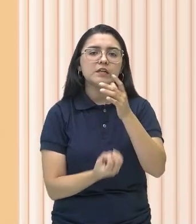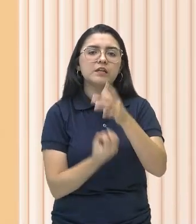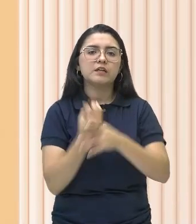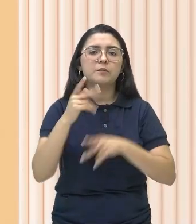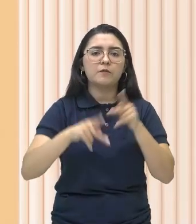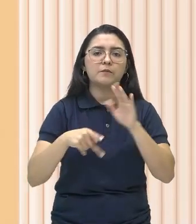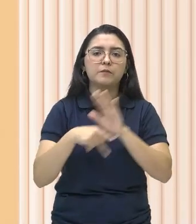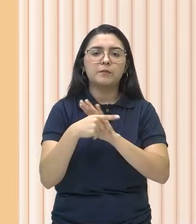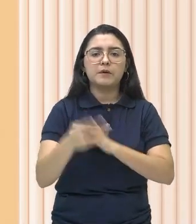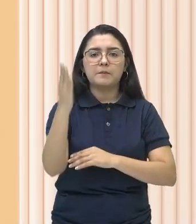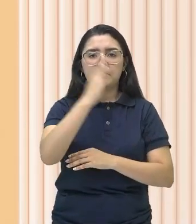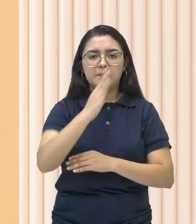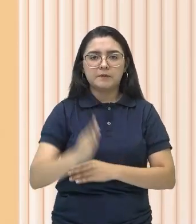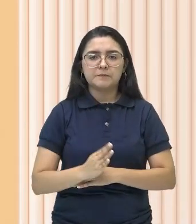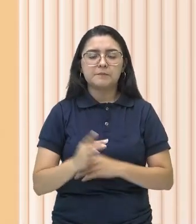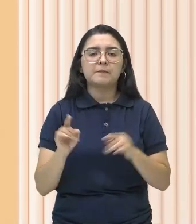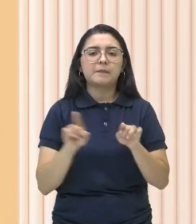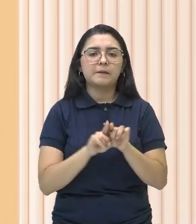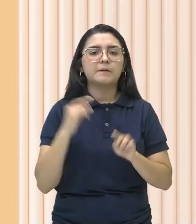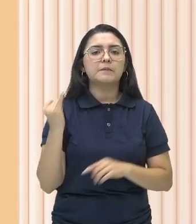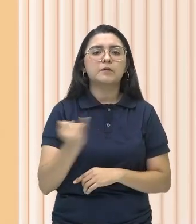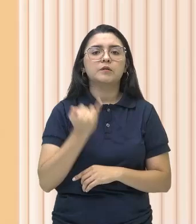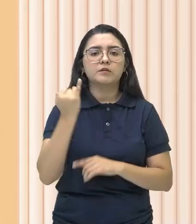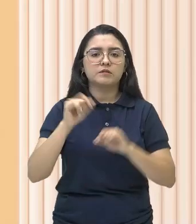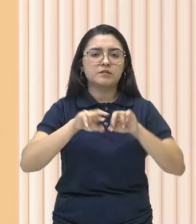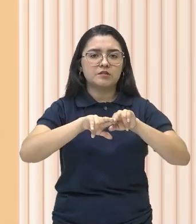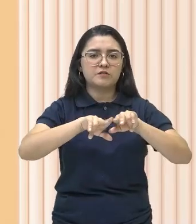país. Perfeito, então? E a importância dessa